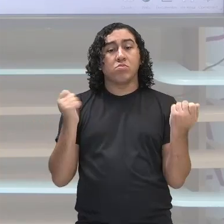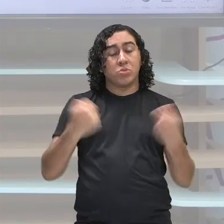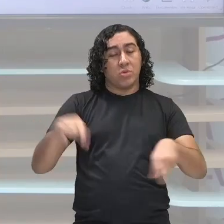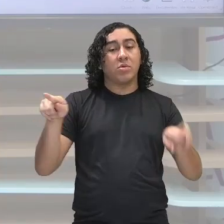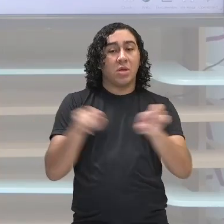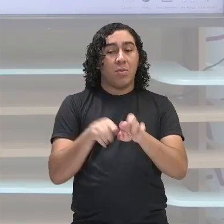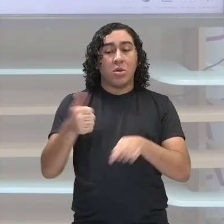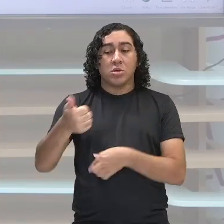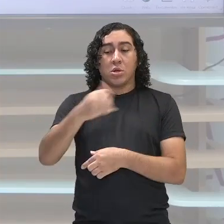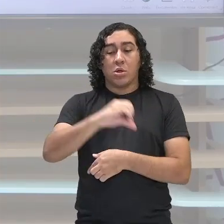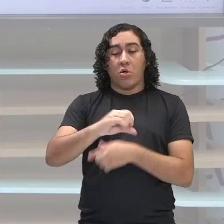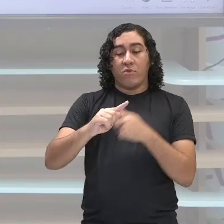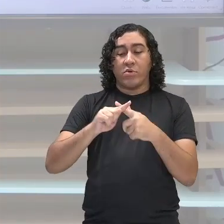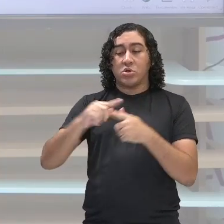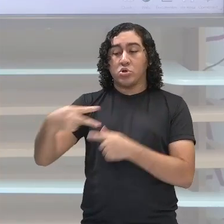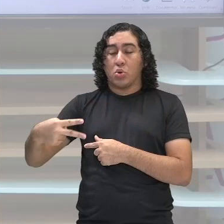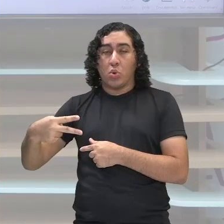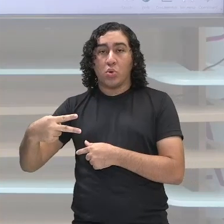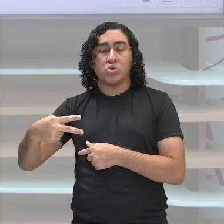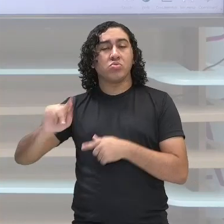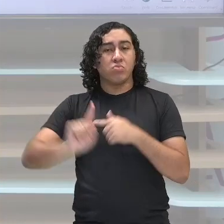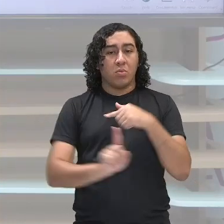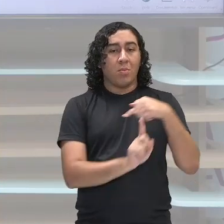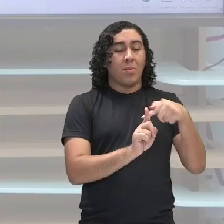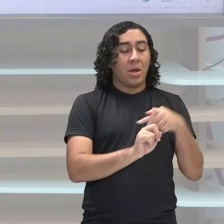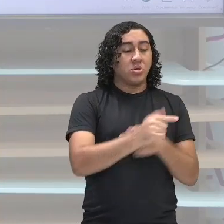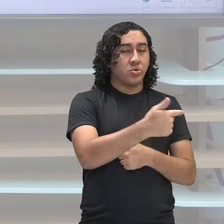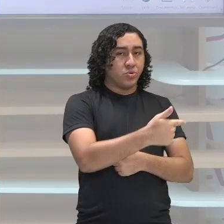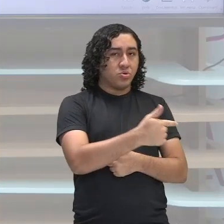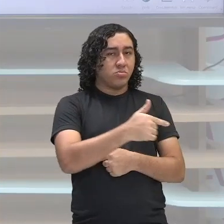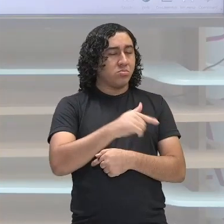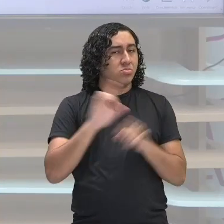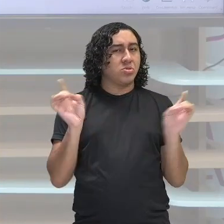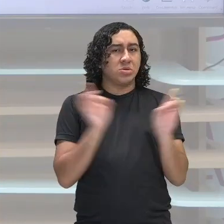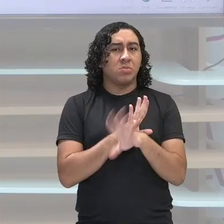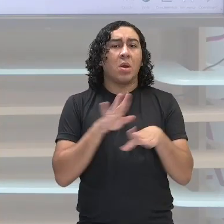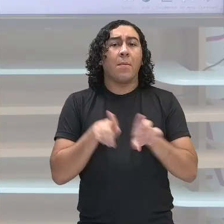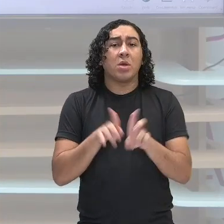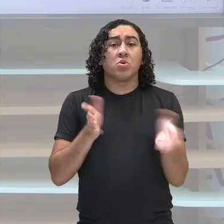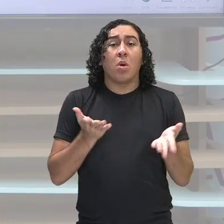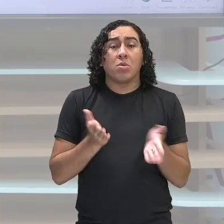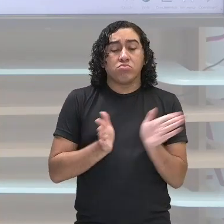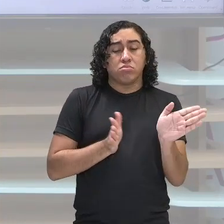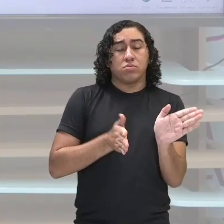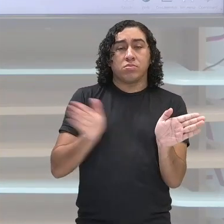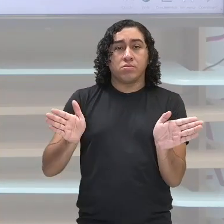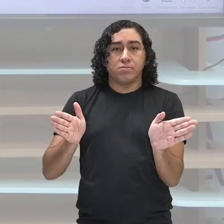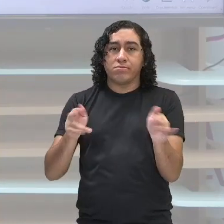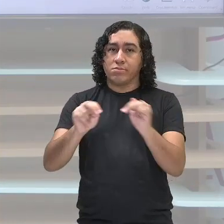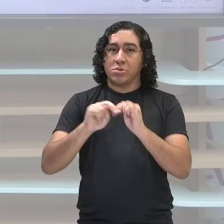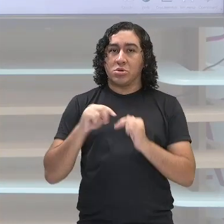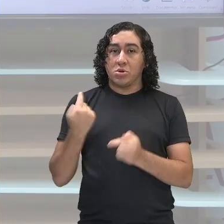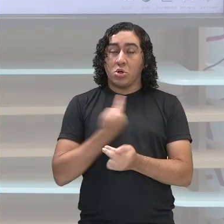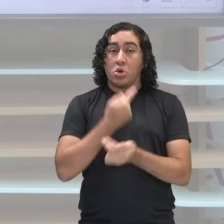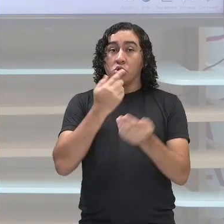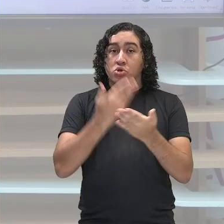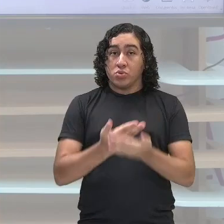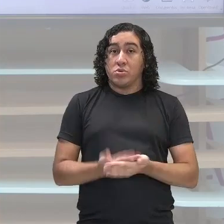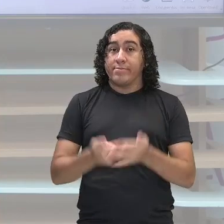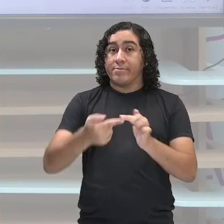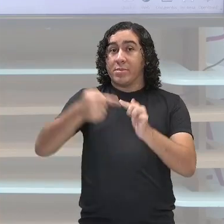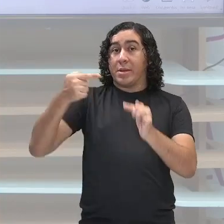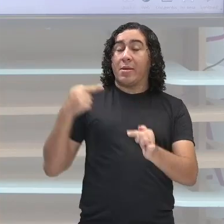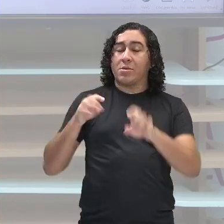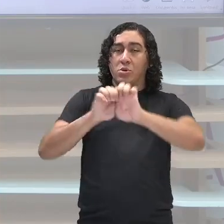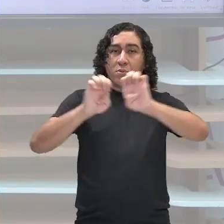fazer 19 vezes 2 e somar com 2. Qual é a forma correta? Né? Por isso que nós estudamos as expressões numéricas.